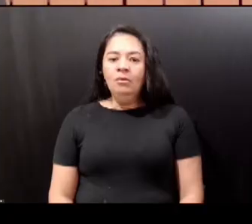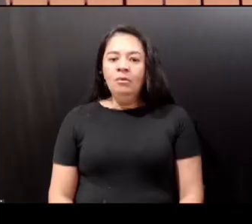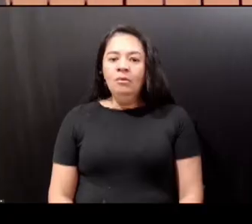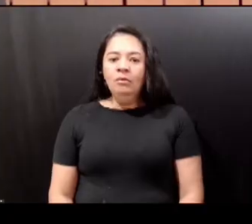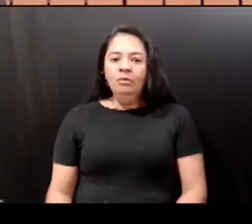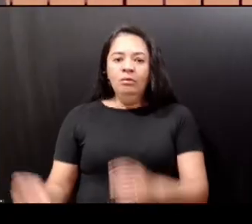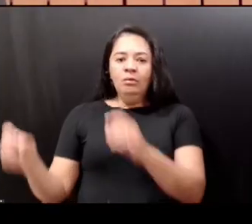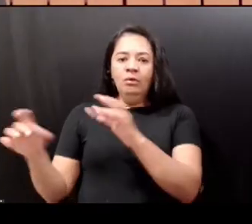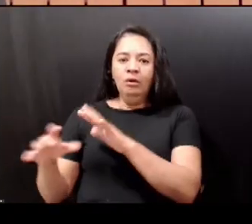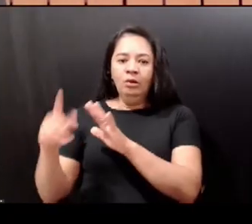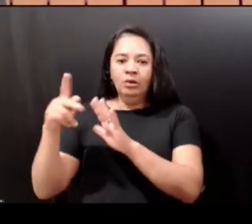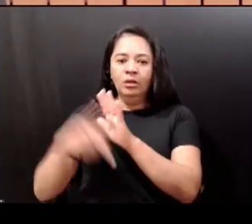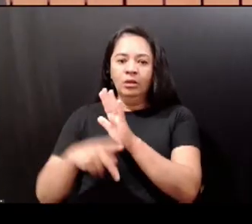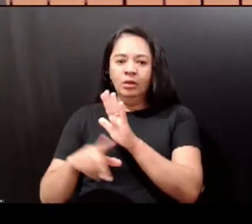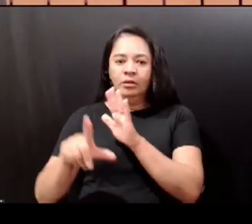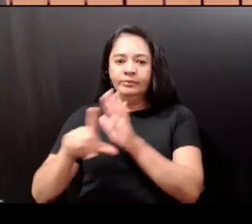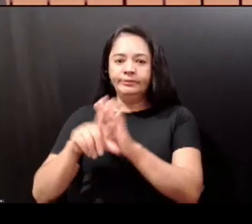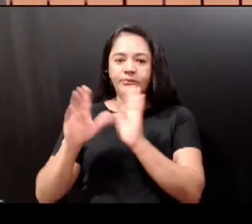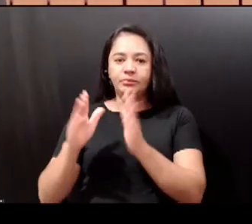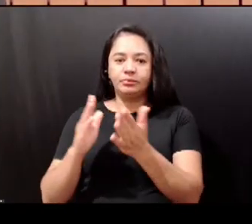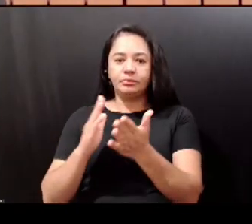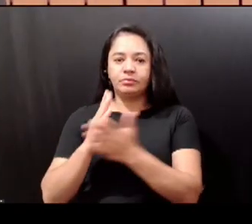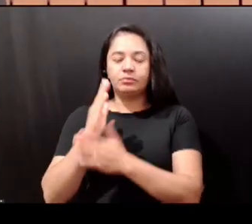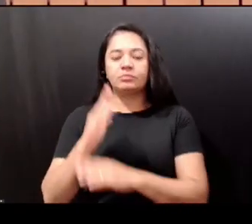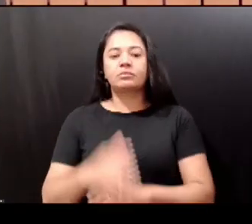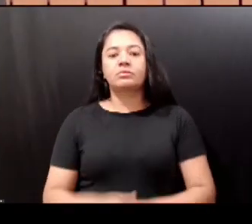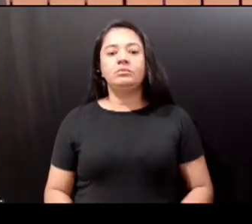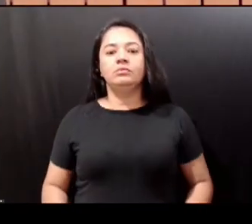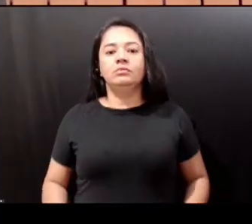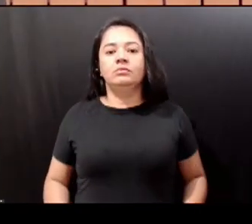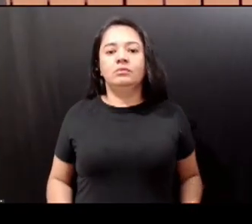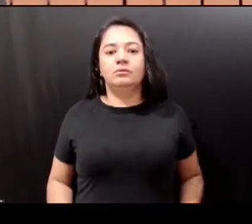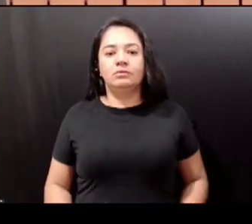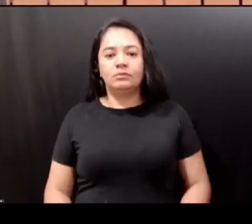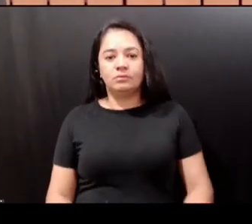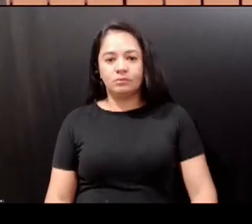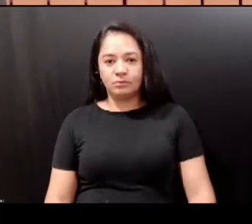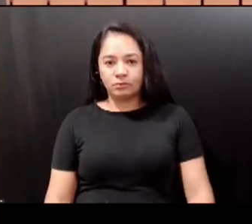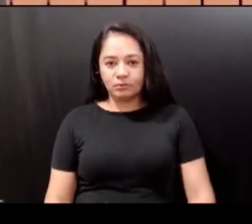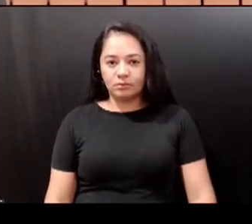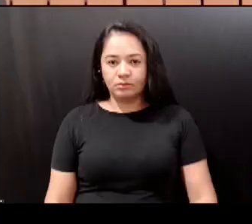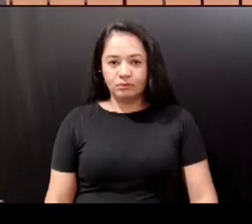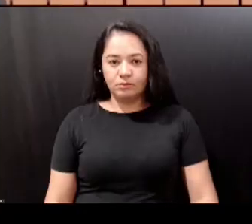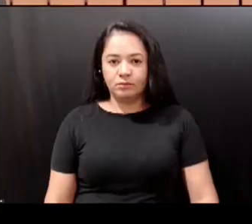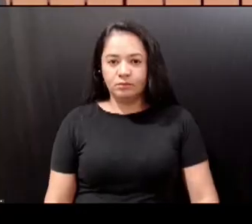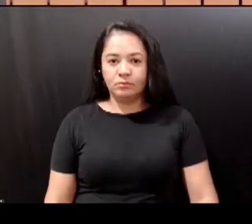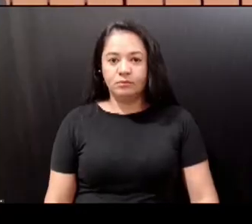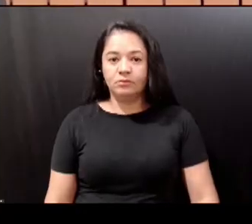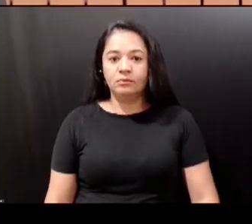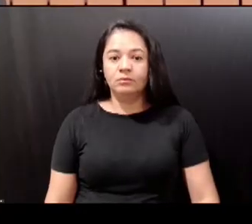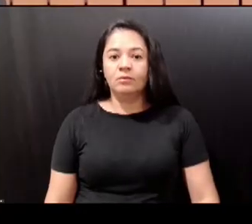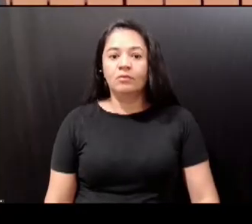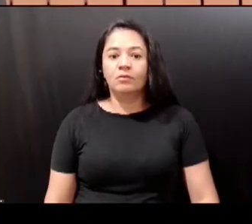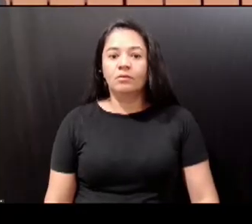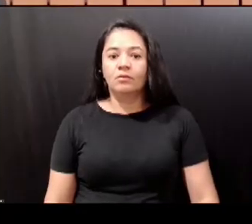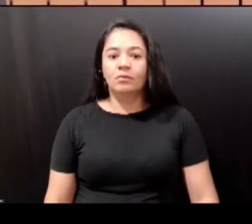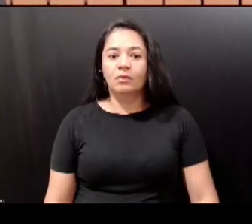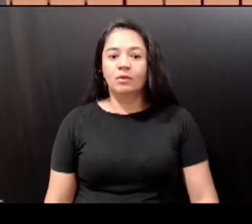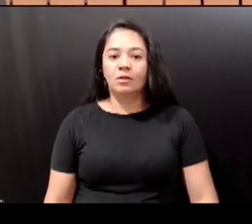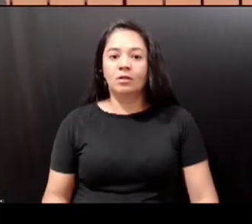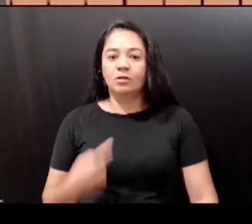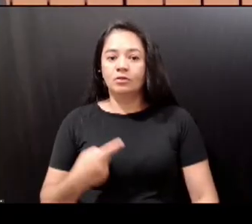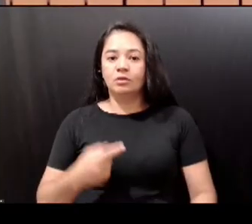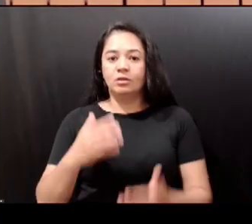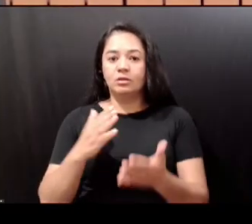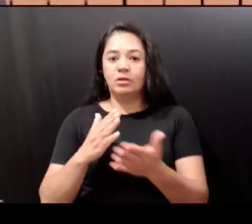como o senhor disse, sair na mídia aí, nós não só atribuímos esse projeto pelo corte da pessoa, às vezes